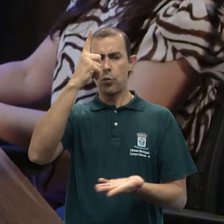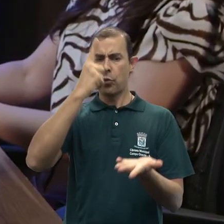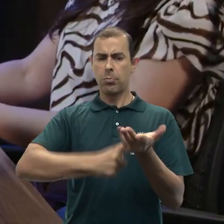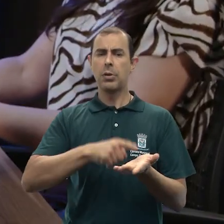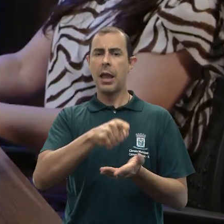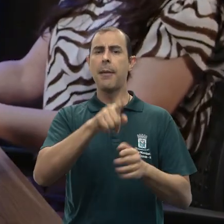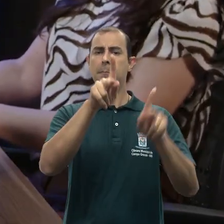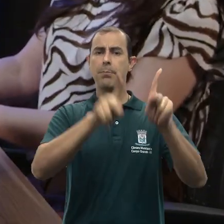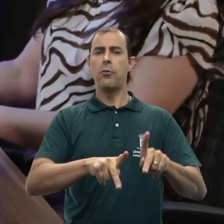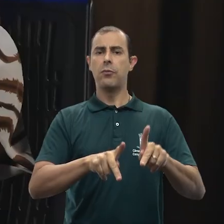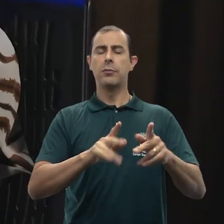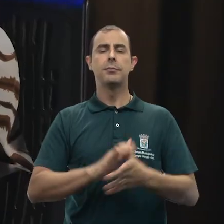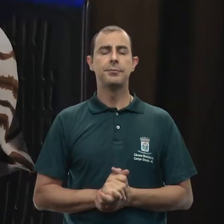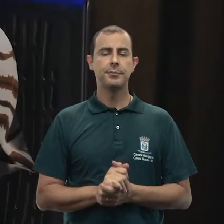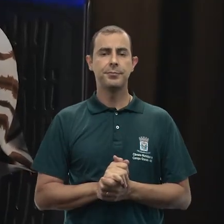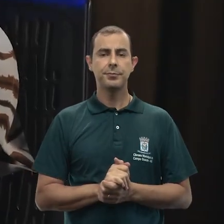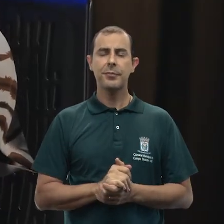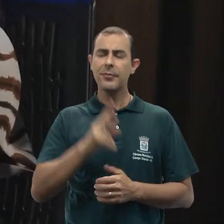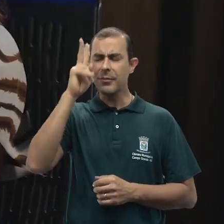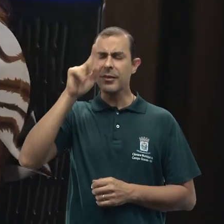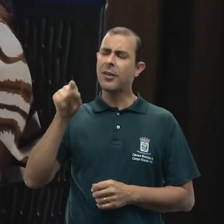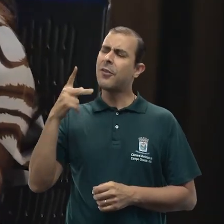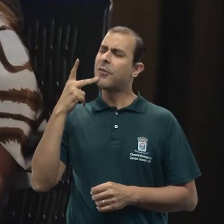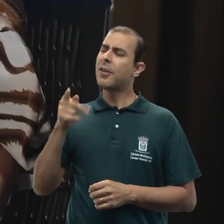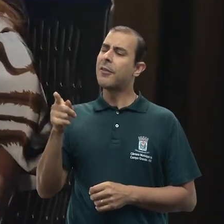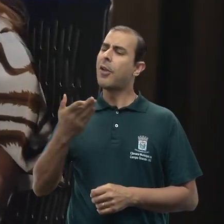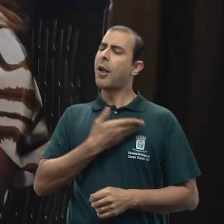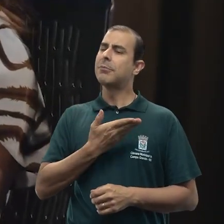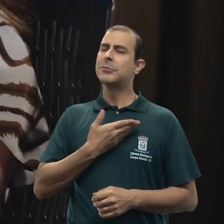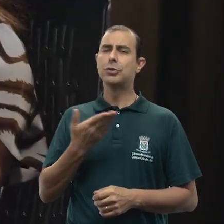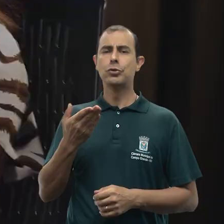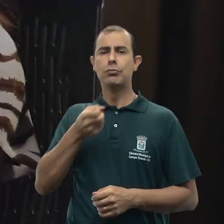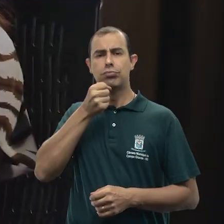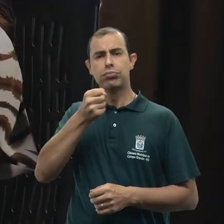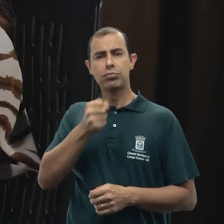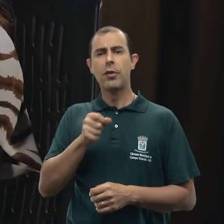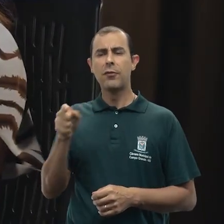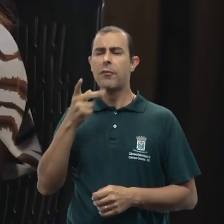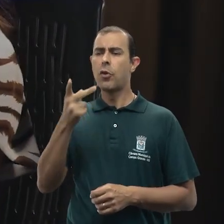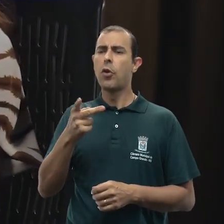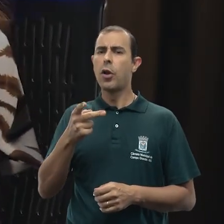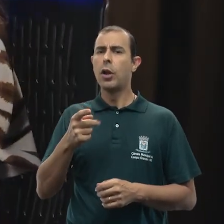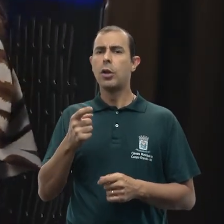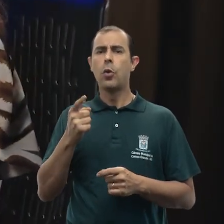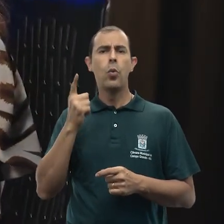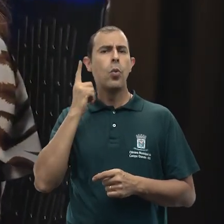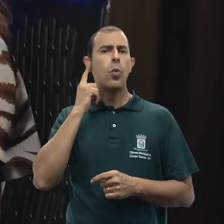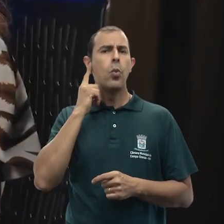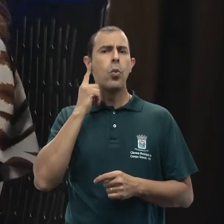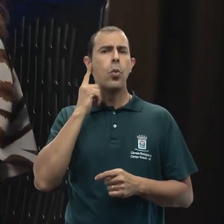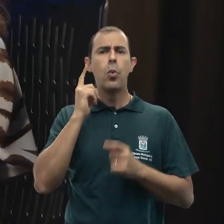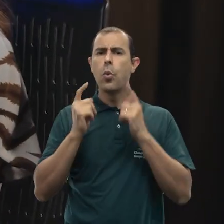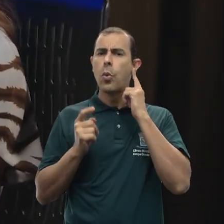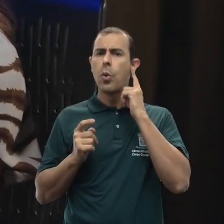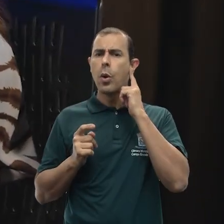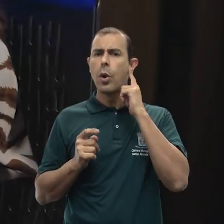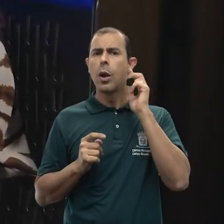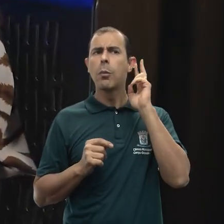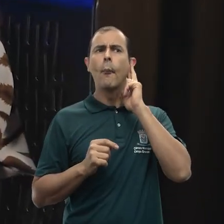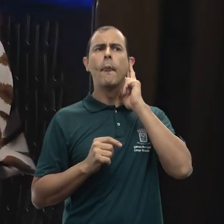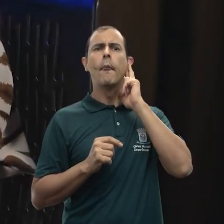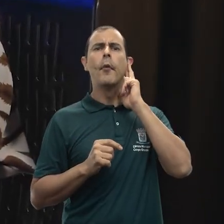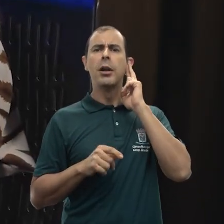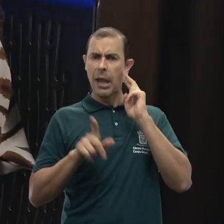as pessoas. Vereador, eu vi que você falou para um colega meu, Josadak, sobre que você não escuta de um lado.